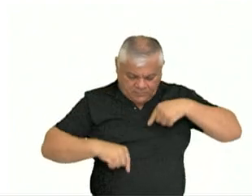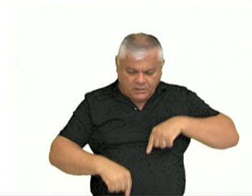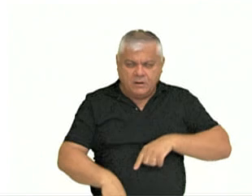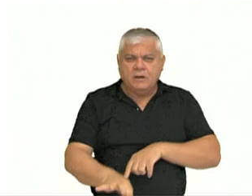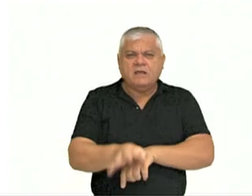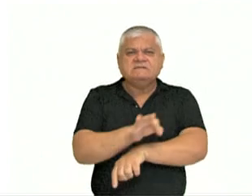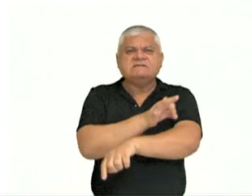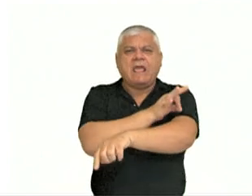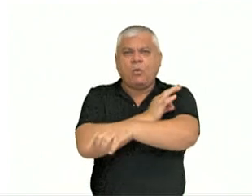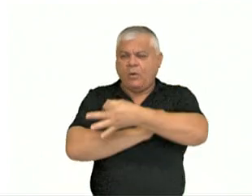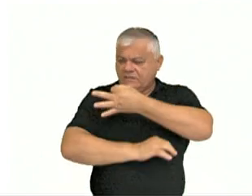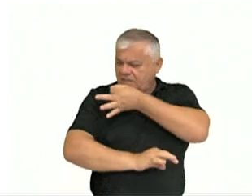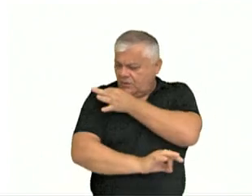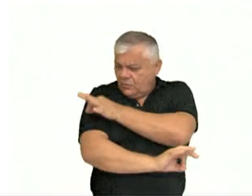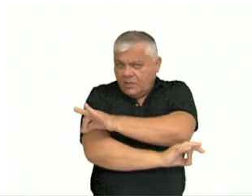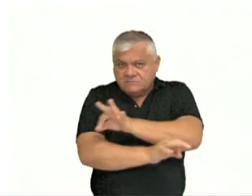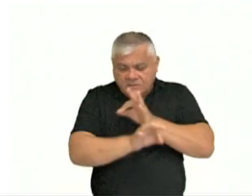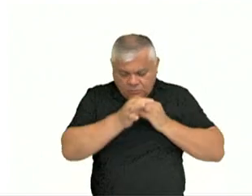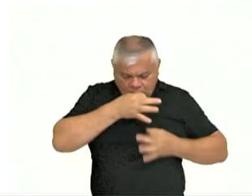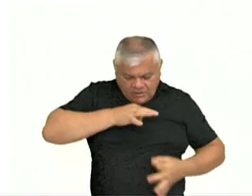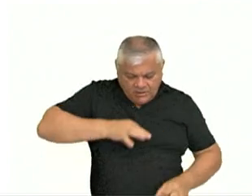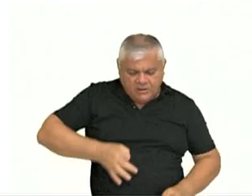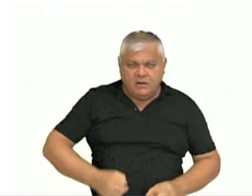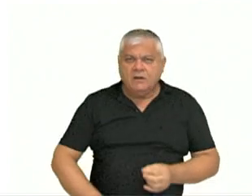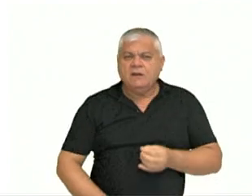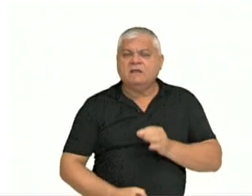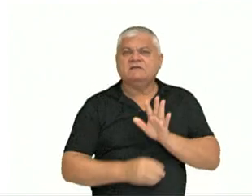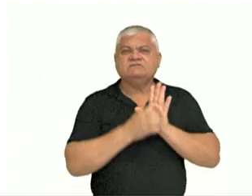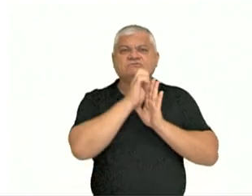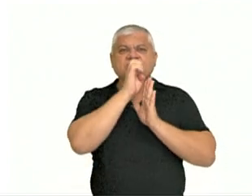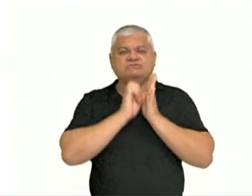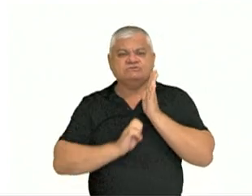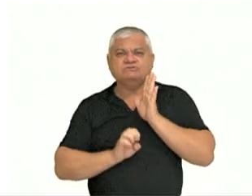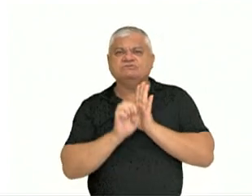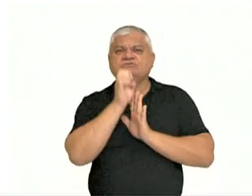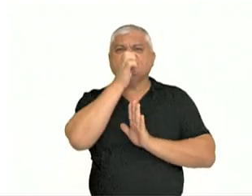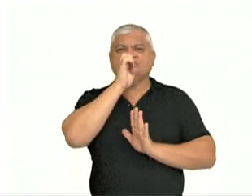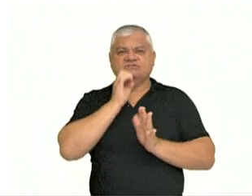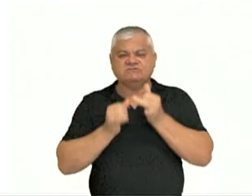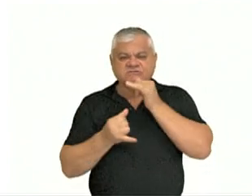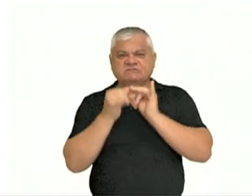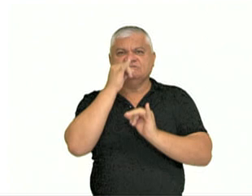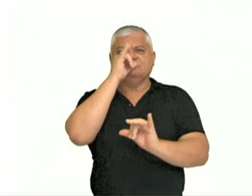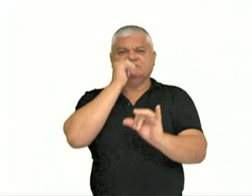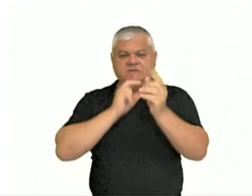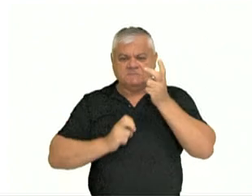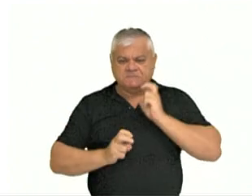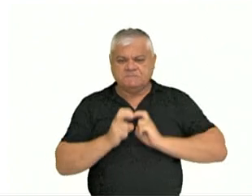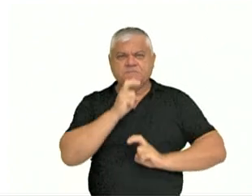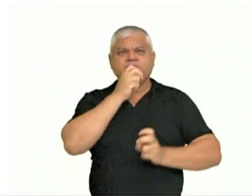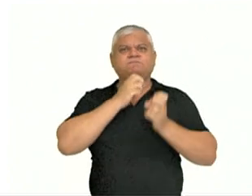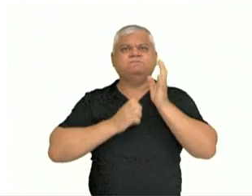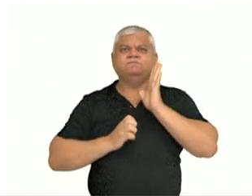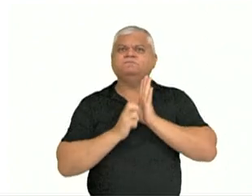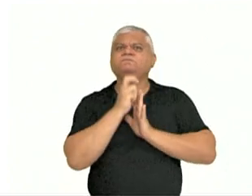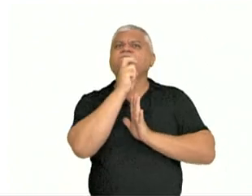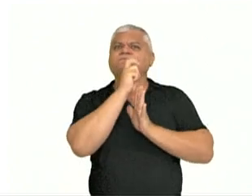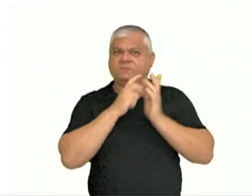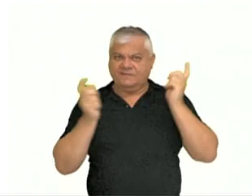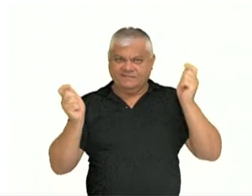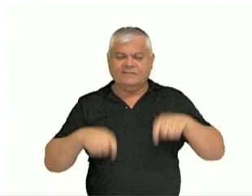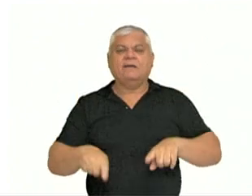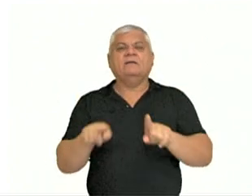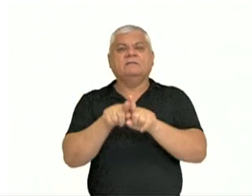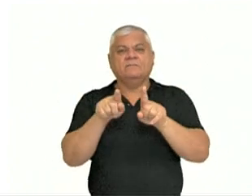no processo de liberação de energia, tá? Então, dentro das células, elas vão utilizar também o